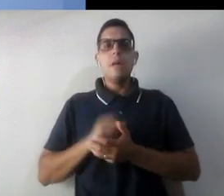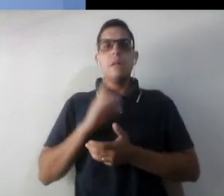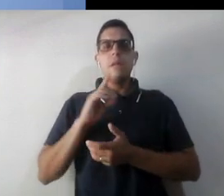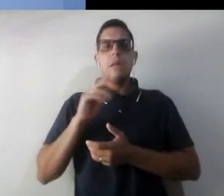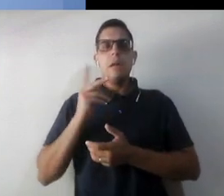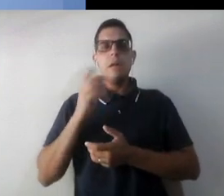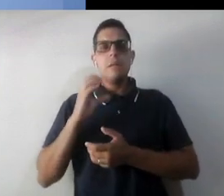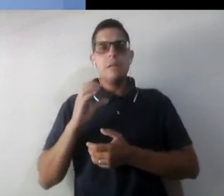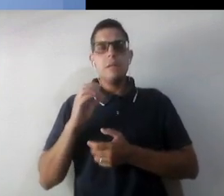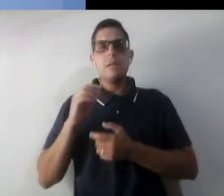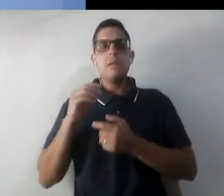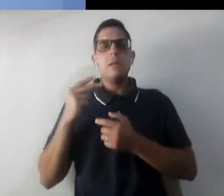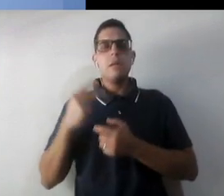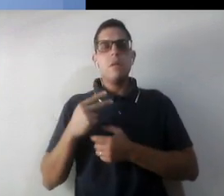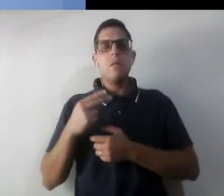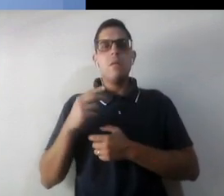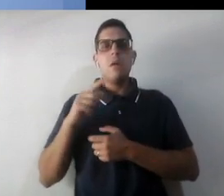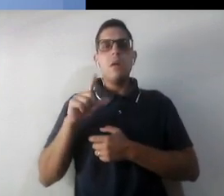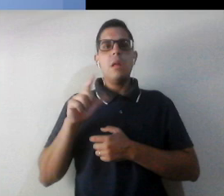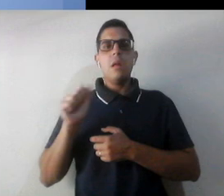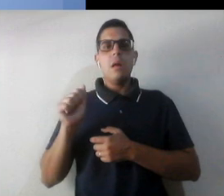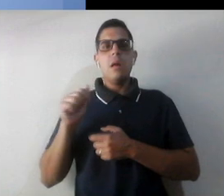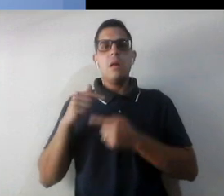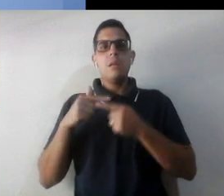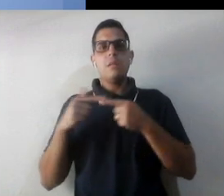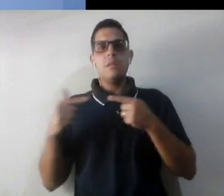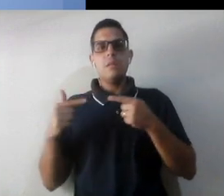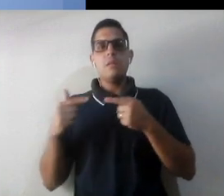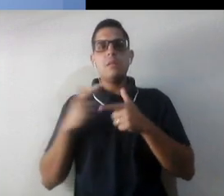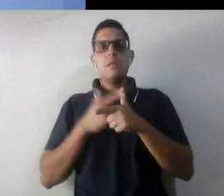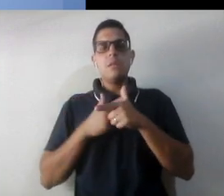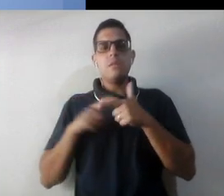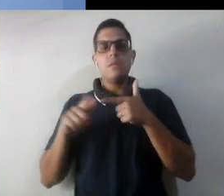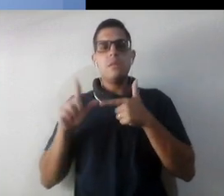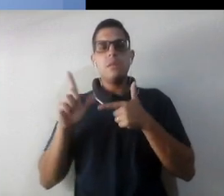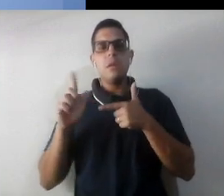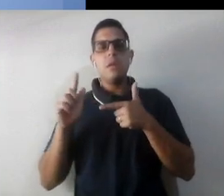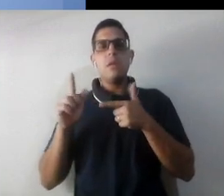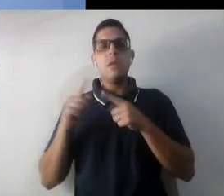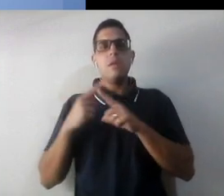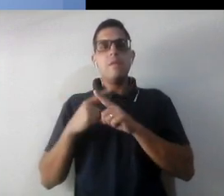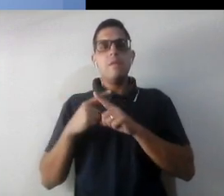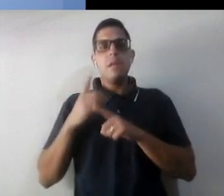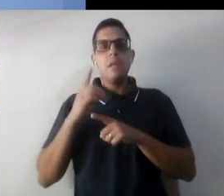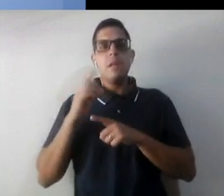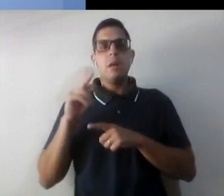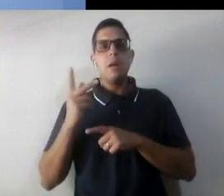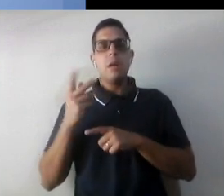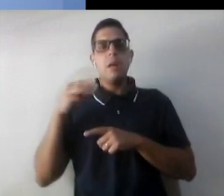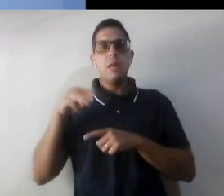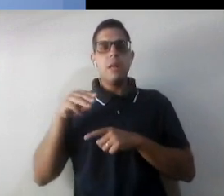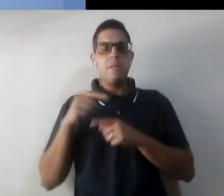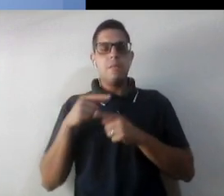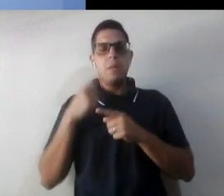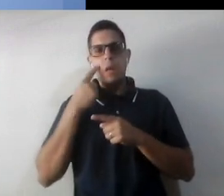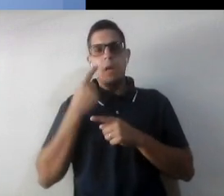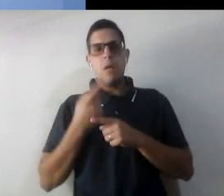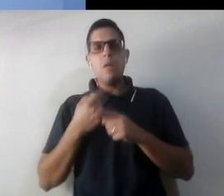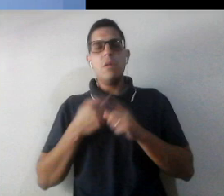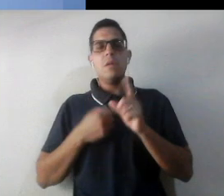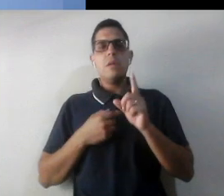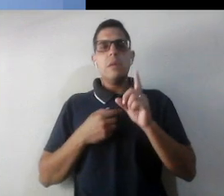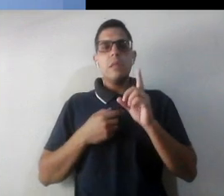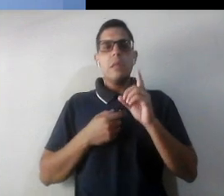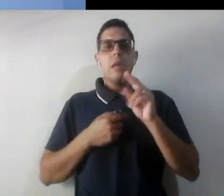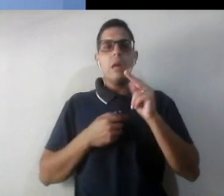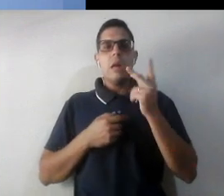vezes DHM, onde LA é igual a L mais ou menos o erro. Então, vamos ver cada termo. O DHC